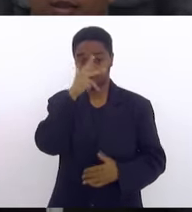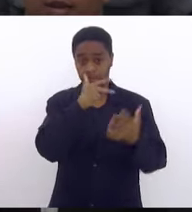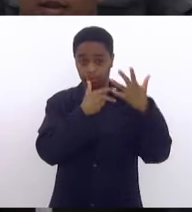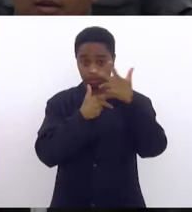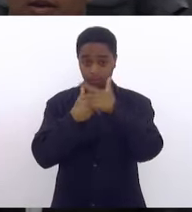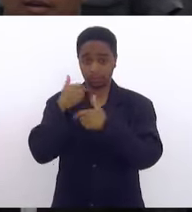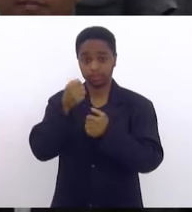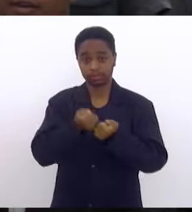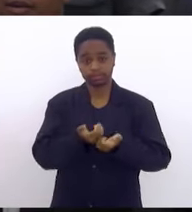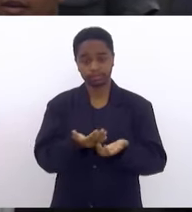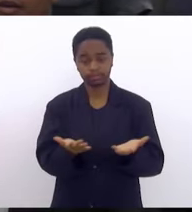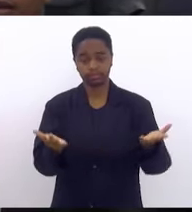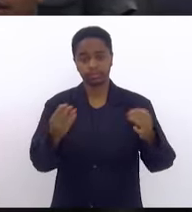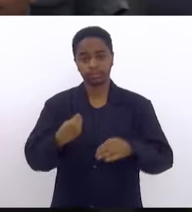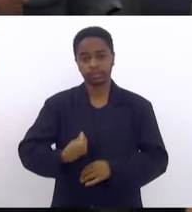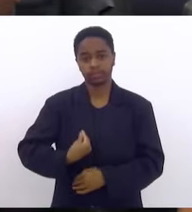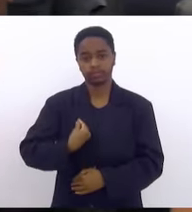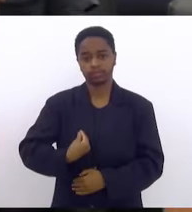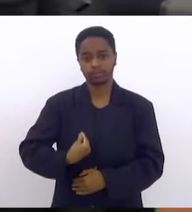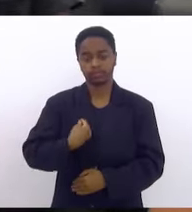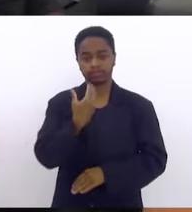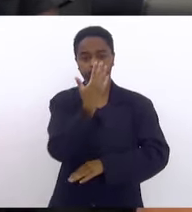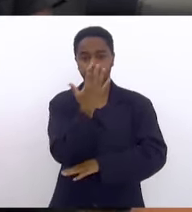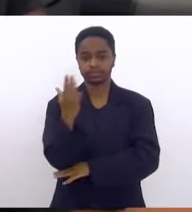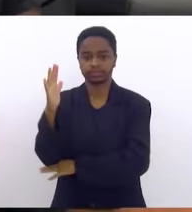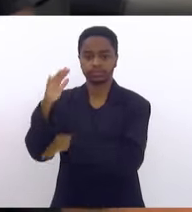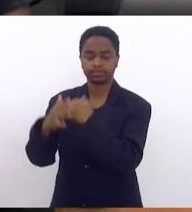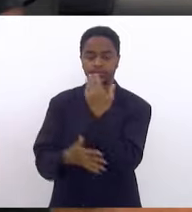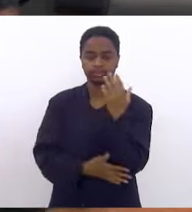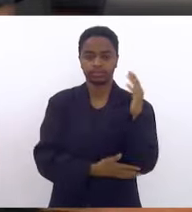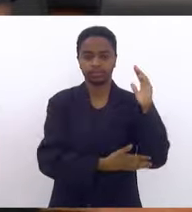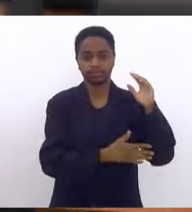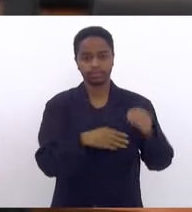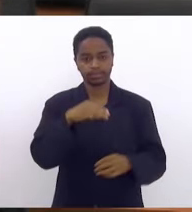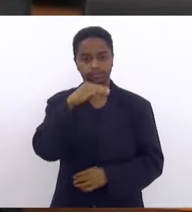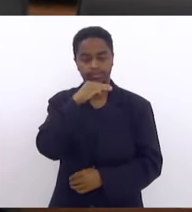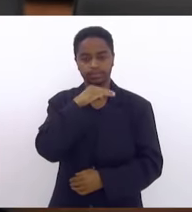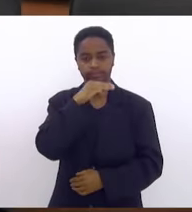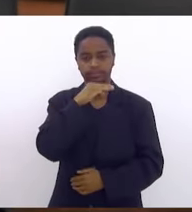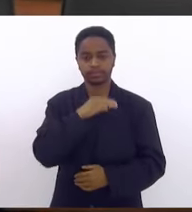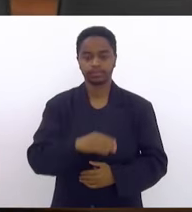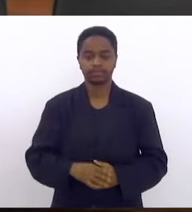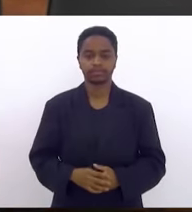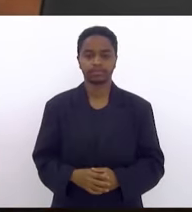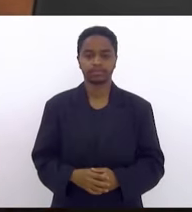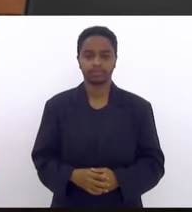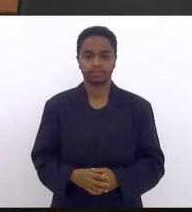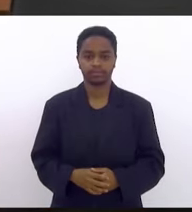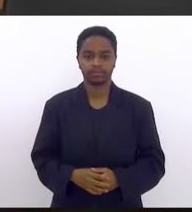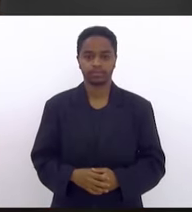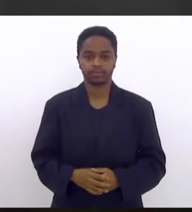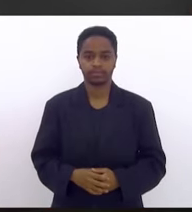te deu a vida, a natureza, Mangaratiba.